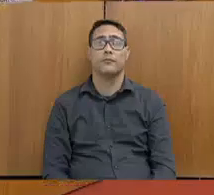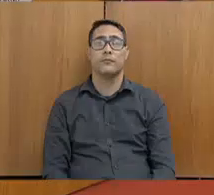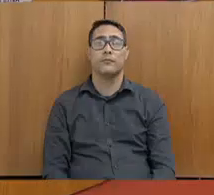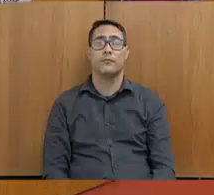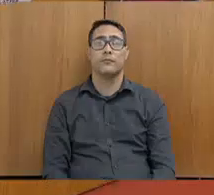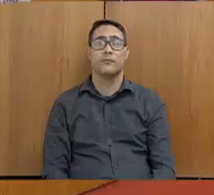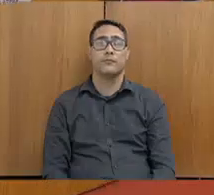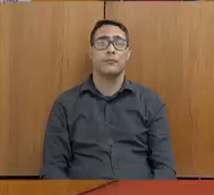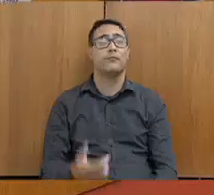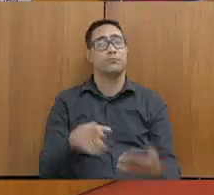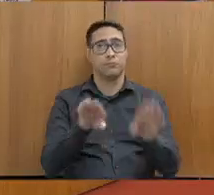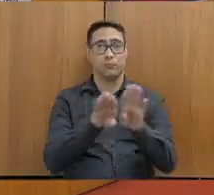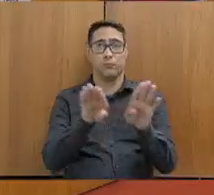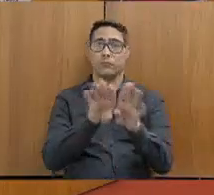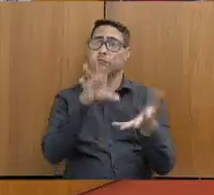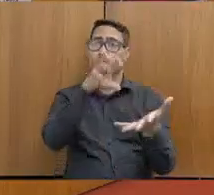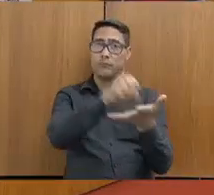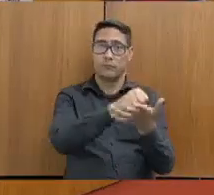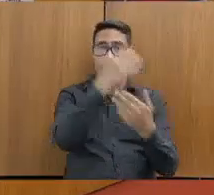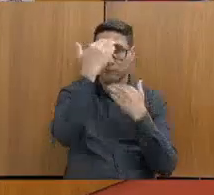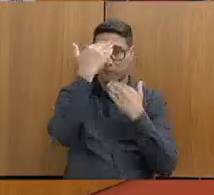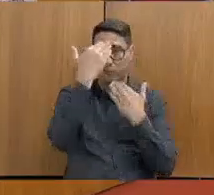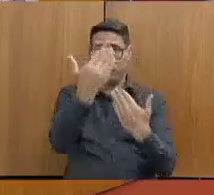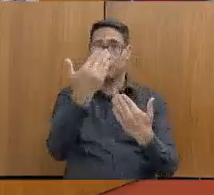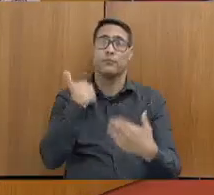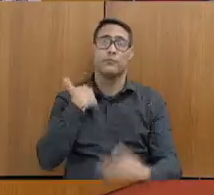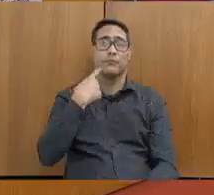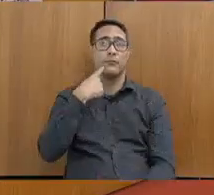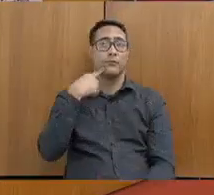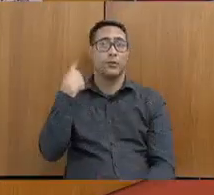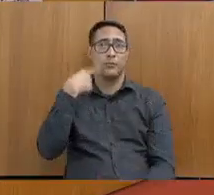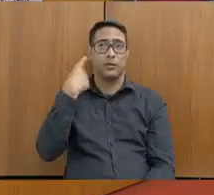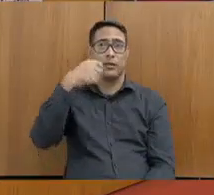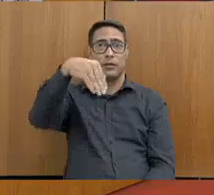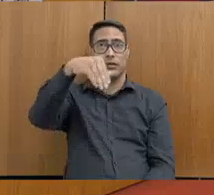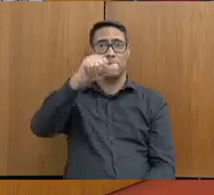Presidência, registra agradece a presença da iluso-deputada Marli.